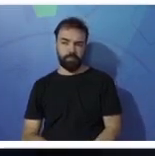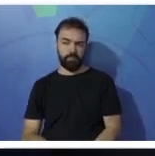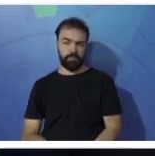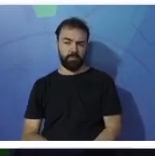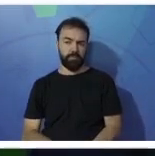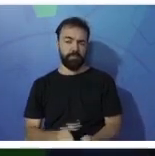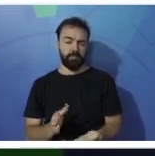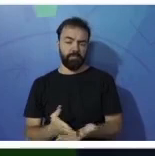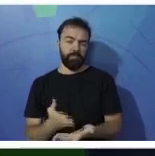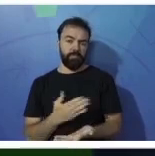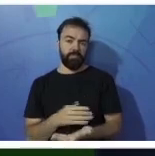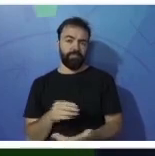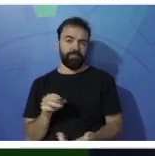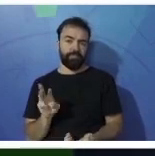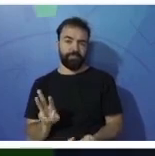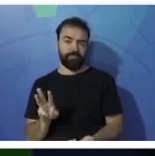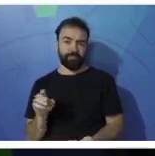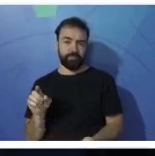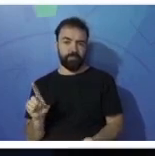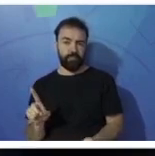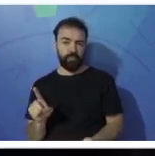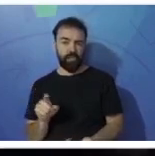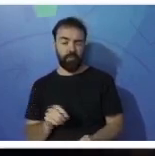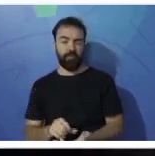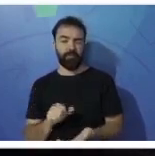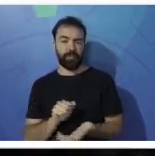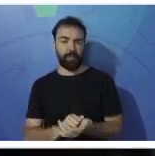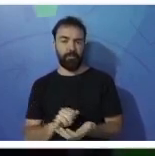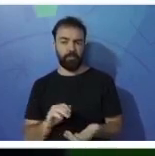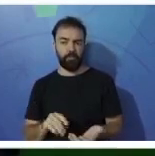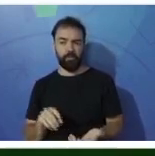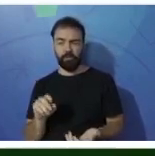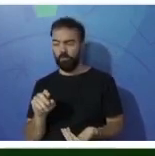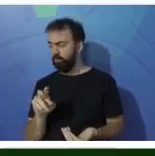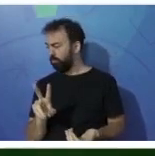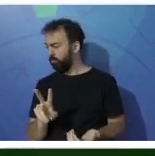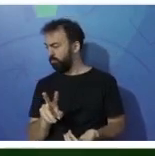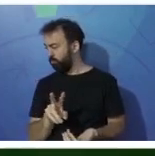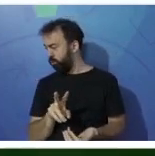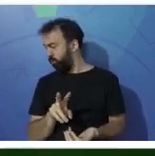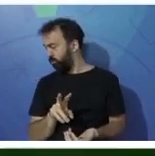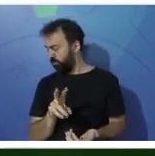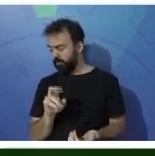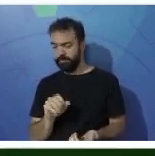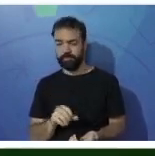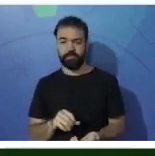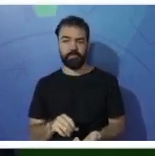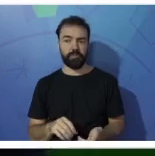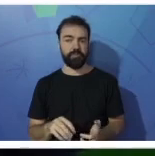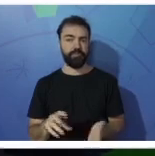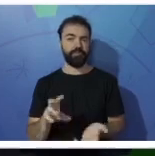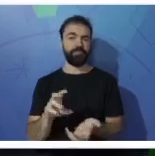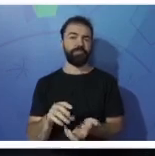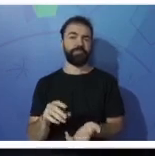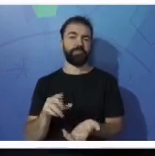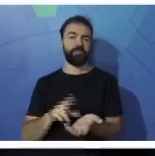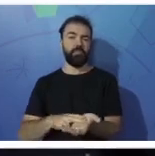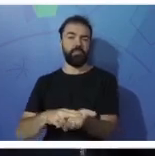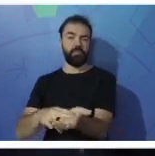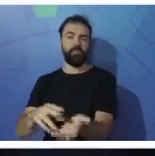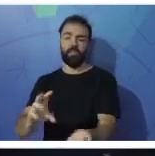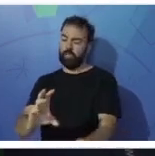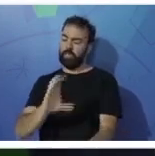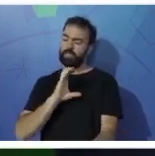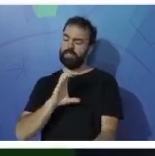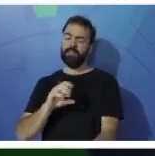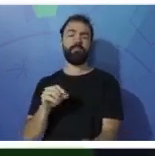Página 31, exercício 2. Quem são os destinatários da carta de Papai Noel?